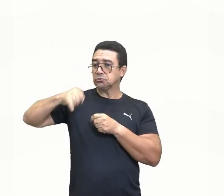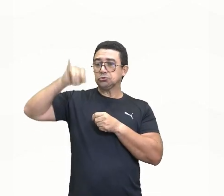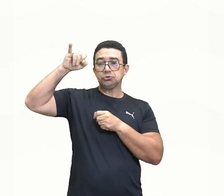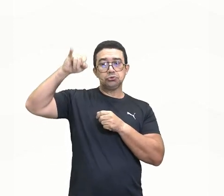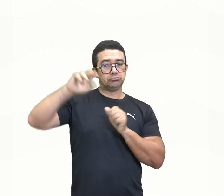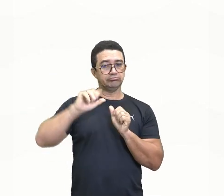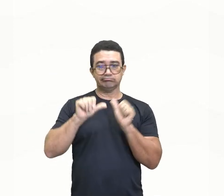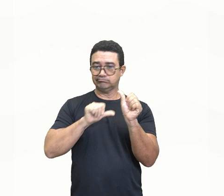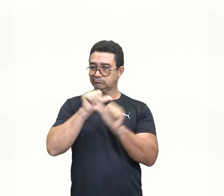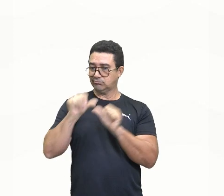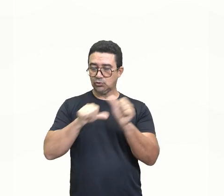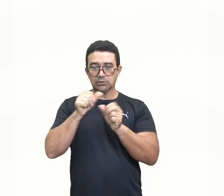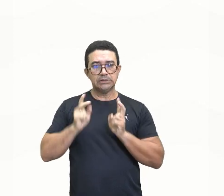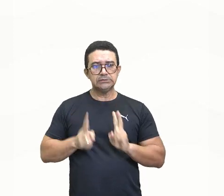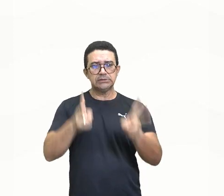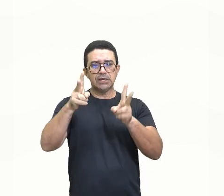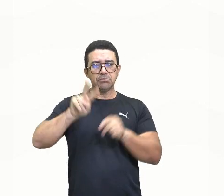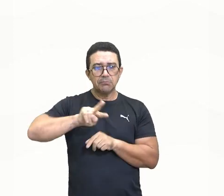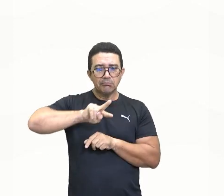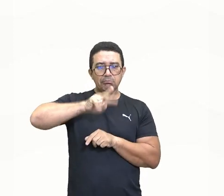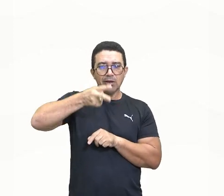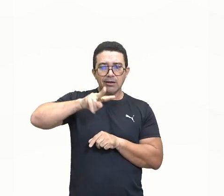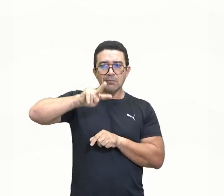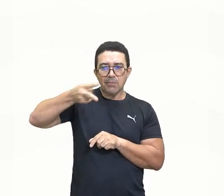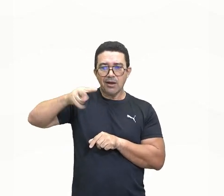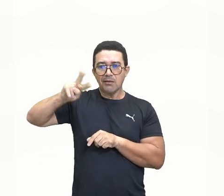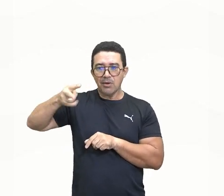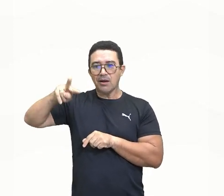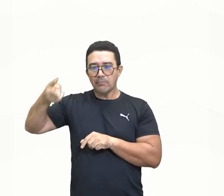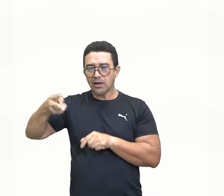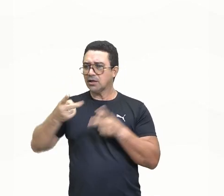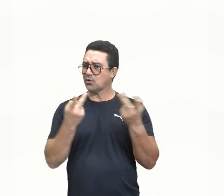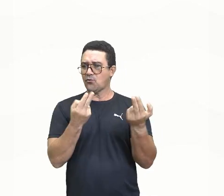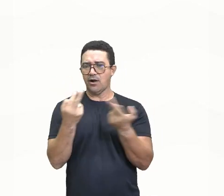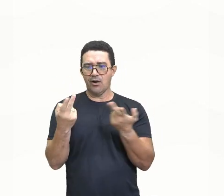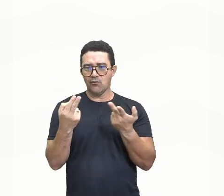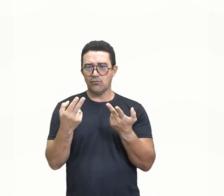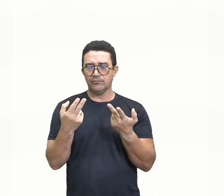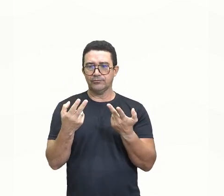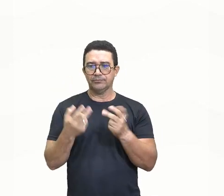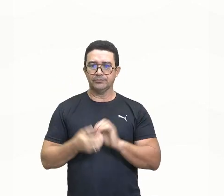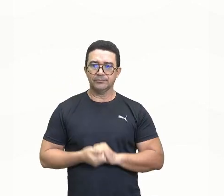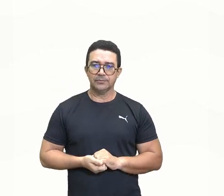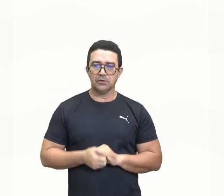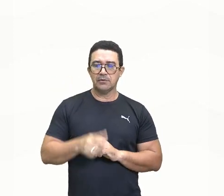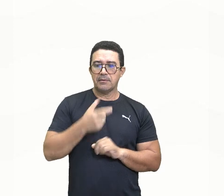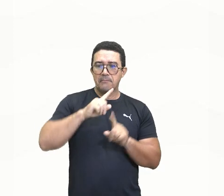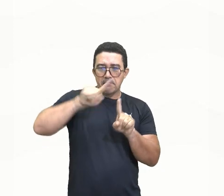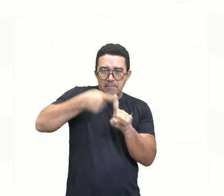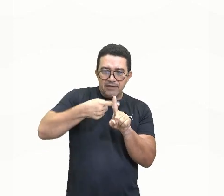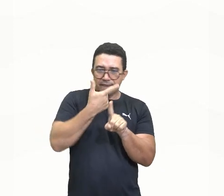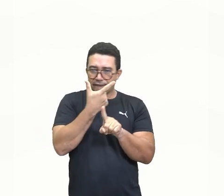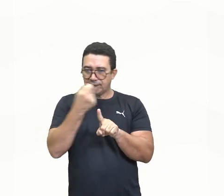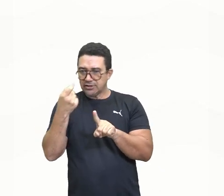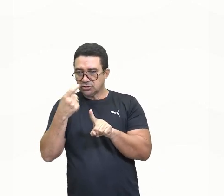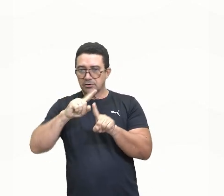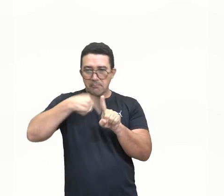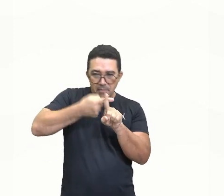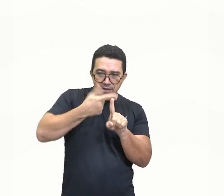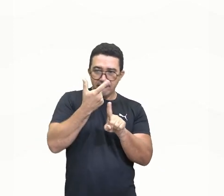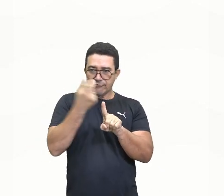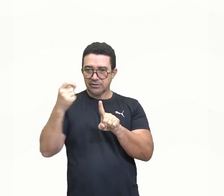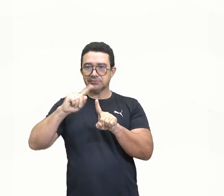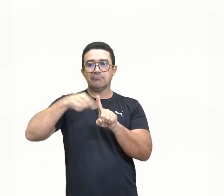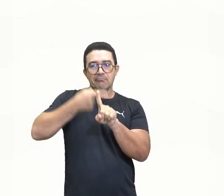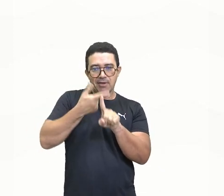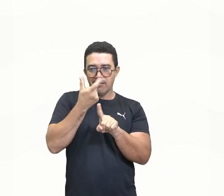mudam, ele sempre está sendo acrescentado a mesma quantidade, tá? Então, sempre é mais 20, mais 20, mais 20. Já que é